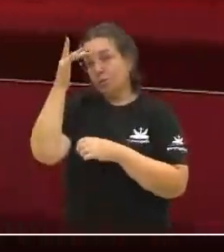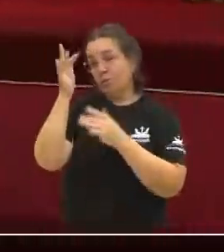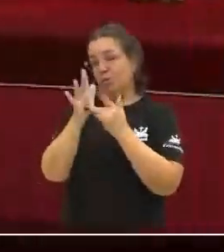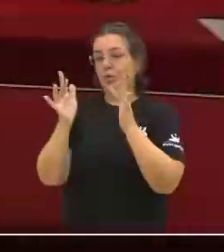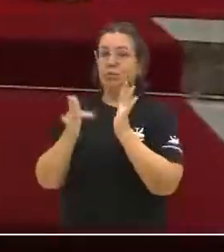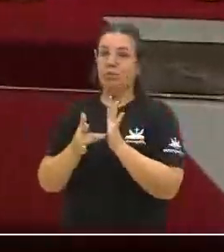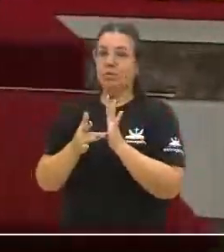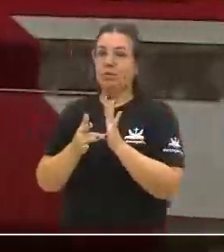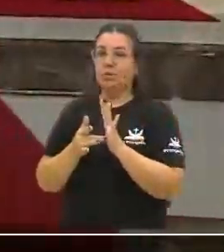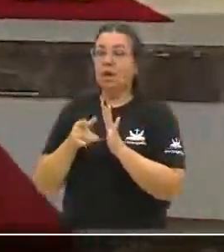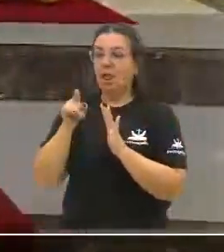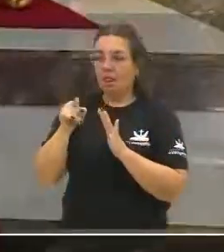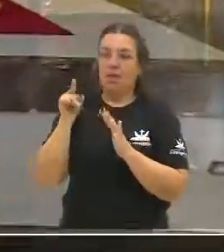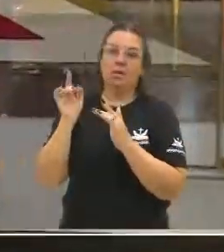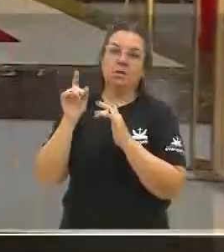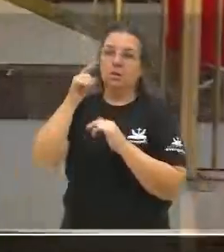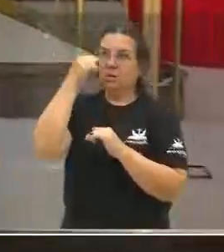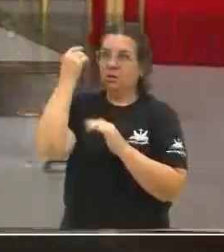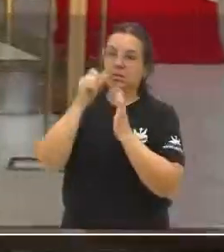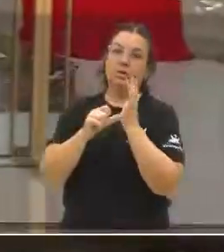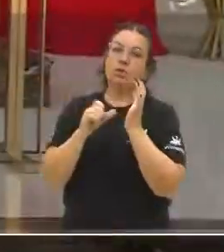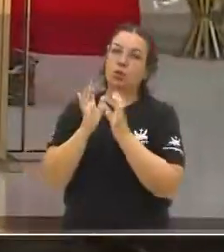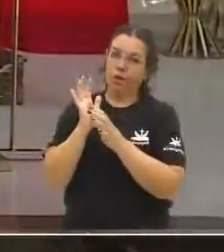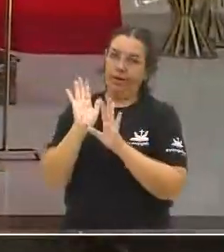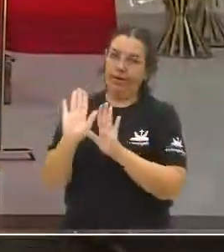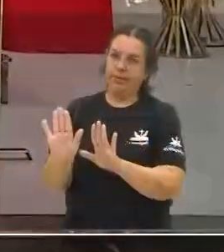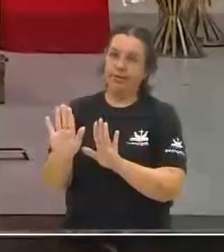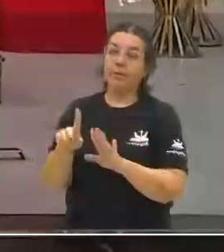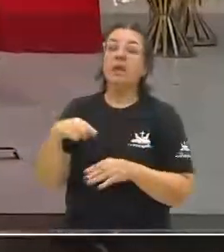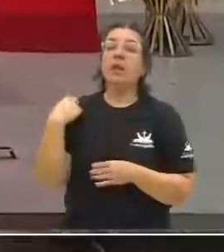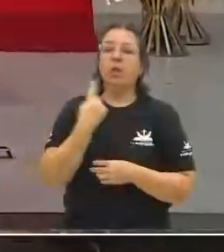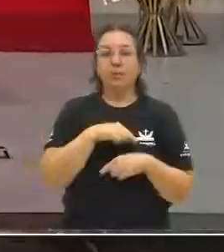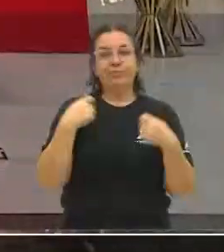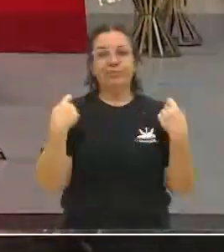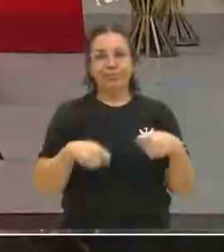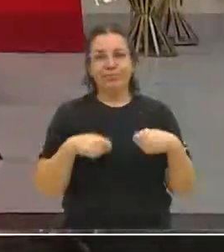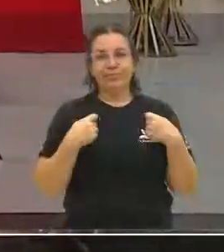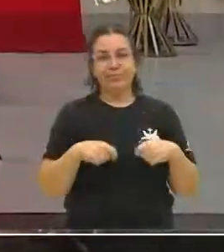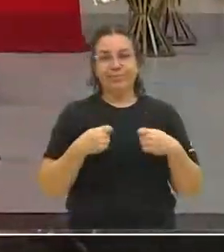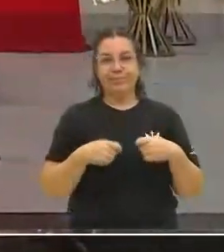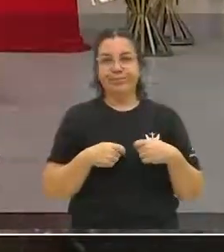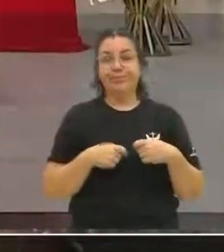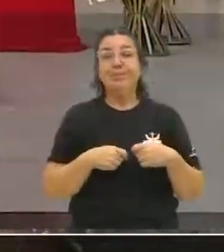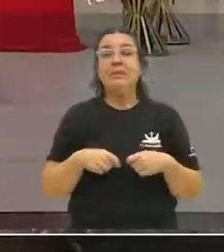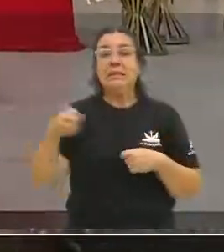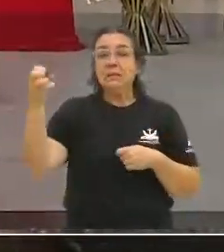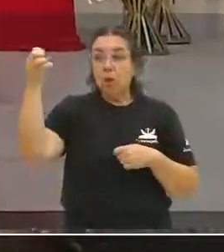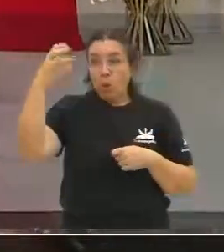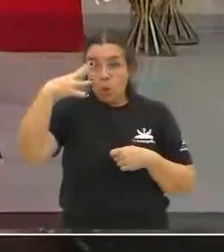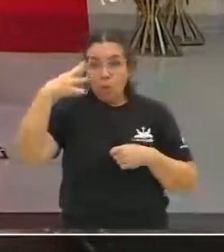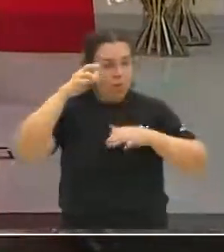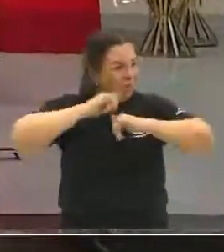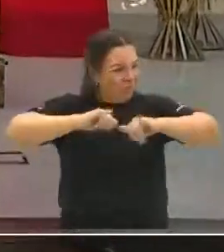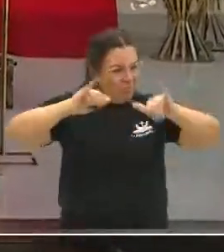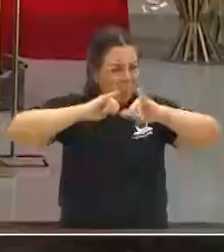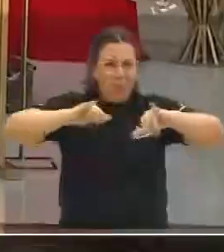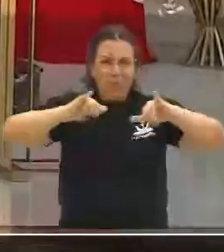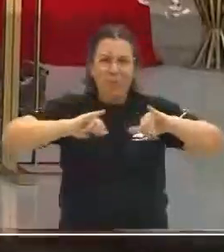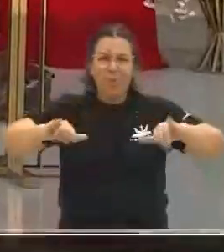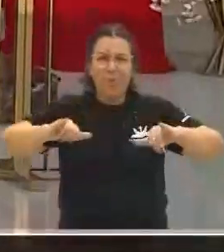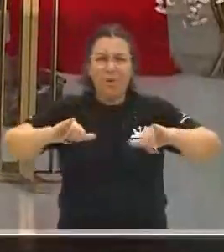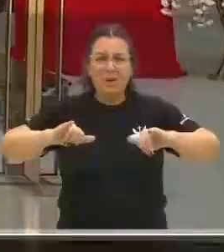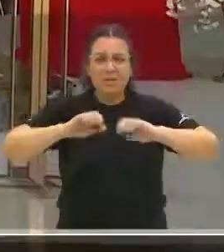Cristo nas suas santas chagas. Nós precisamos lançar luz